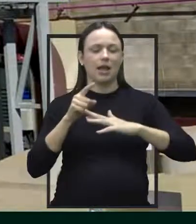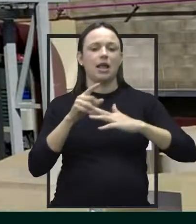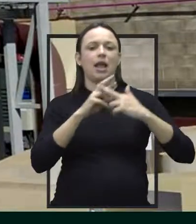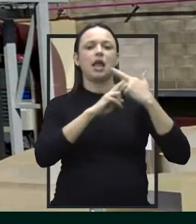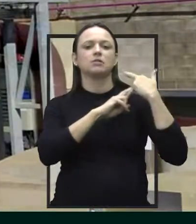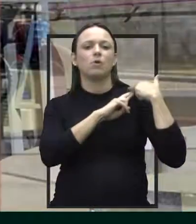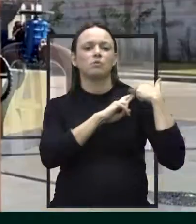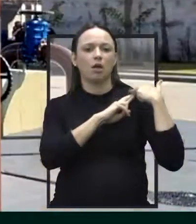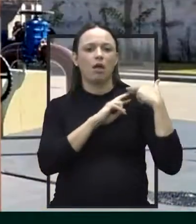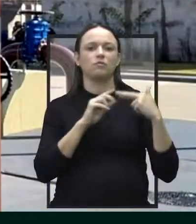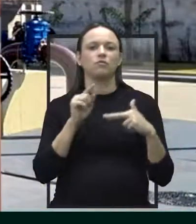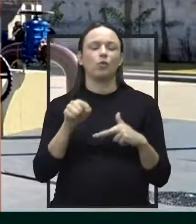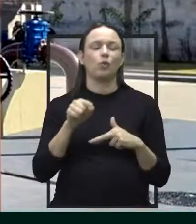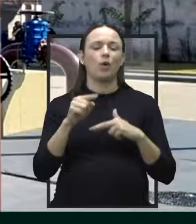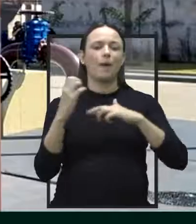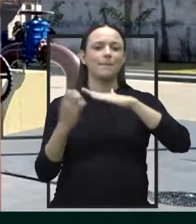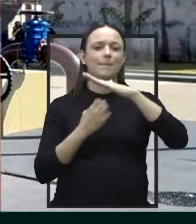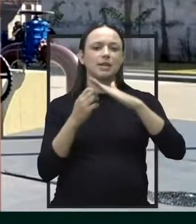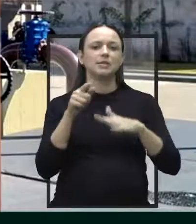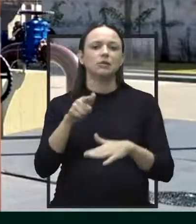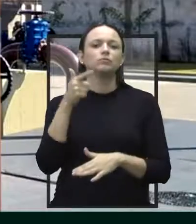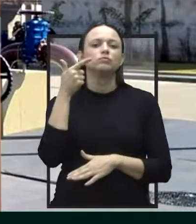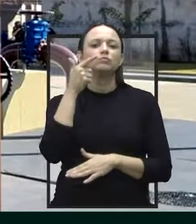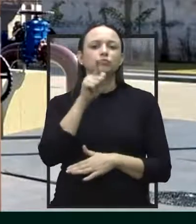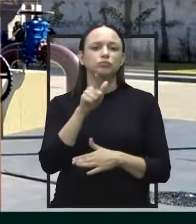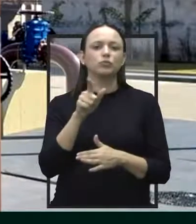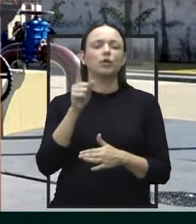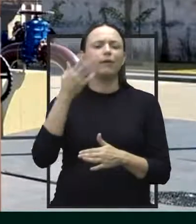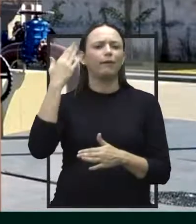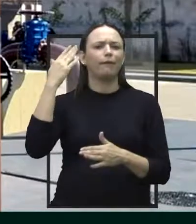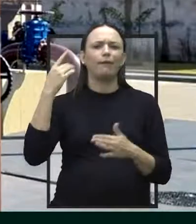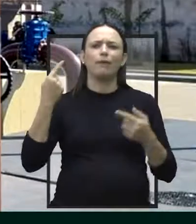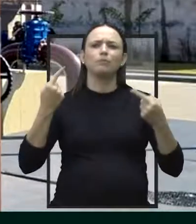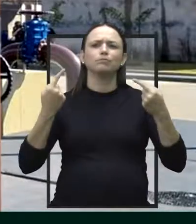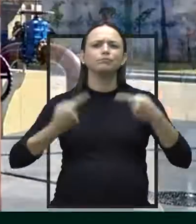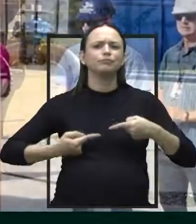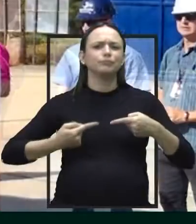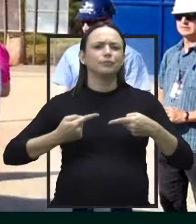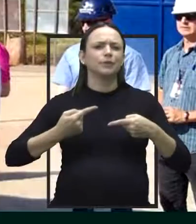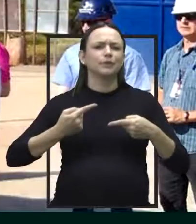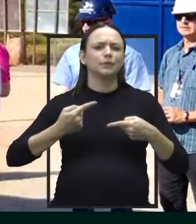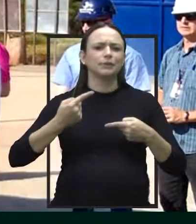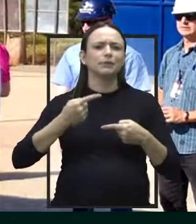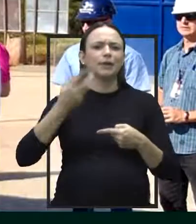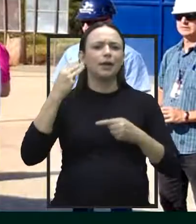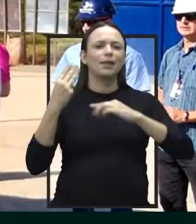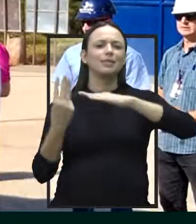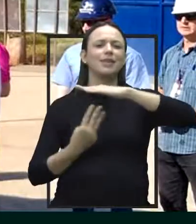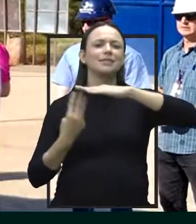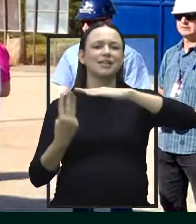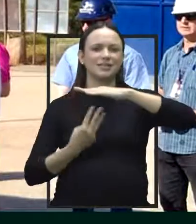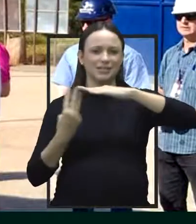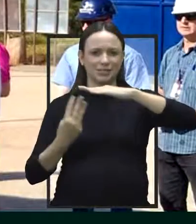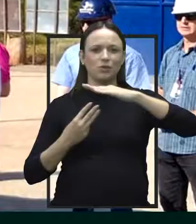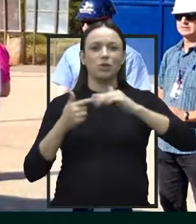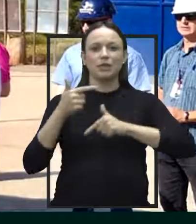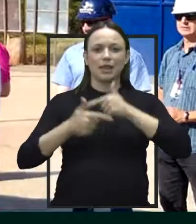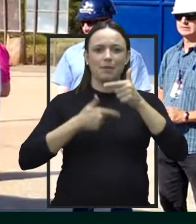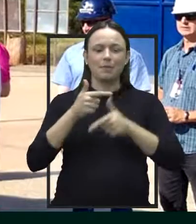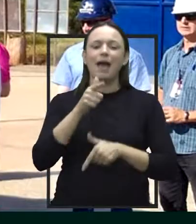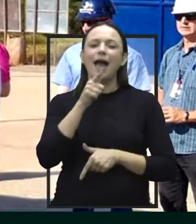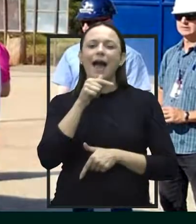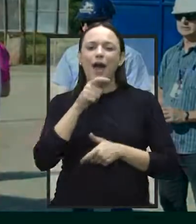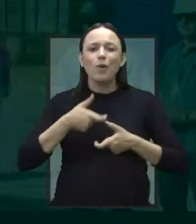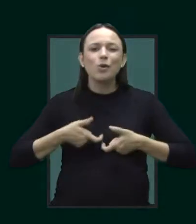foi a empresa que ganhou a concorrência na época lá da terceirização do serviço de água